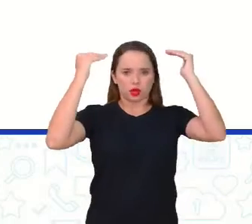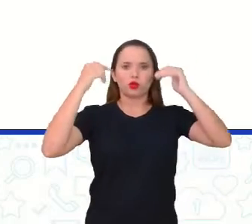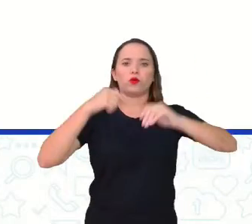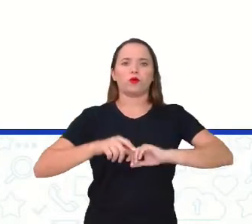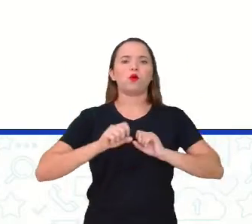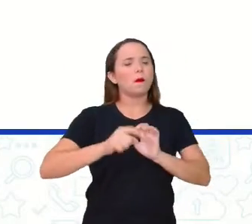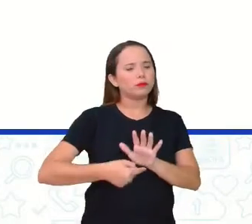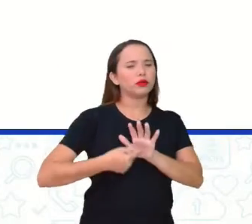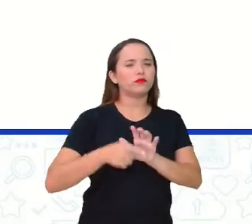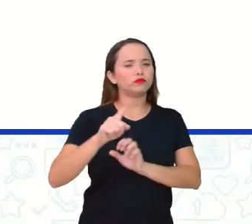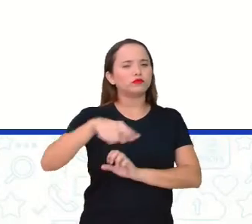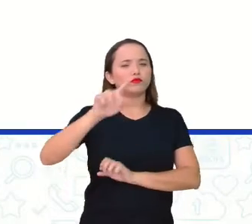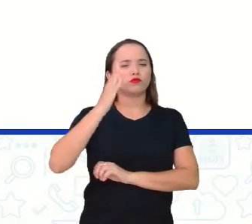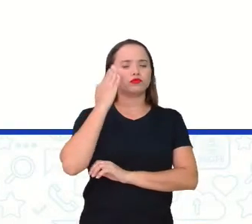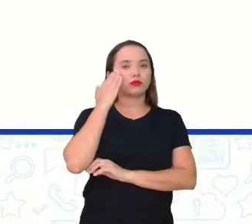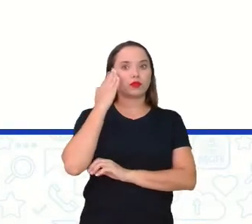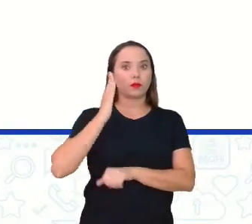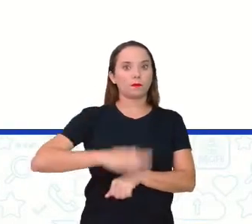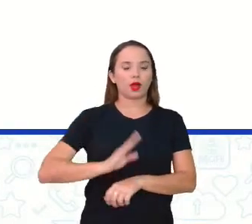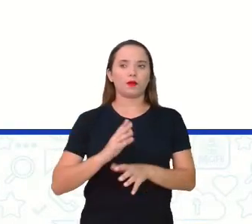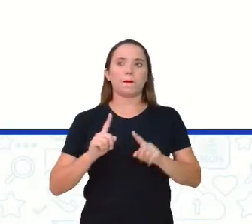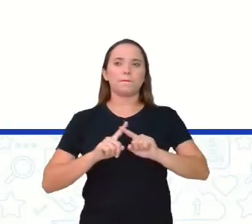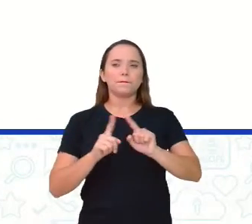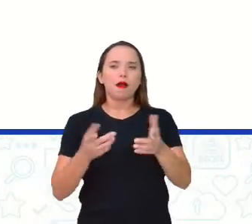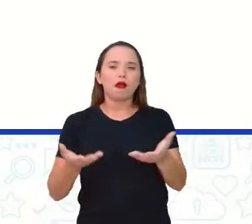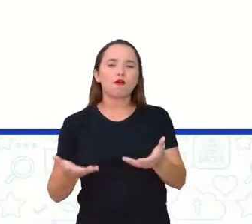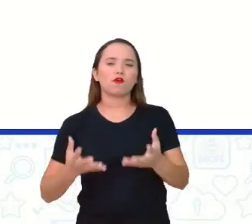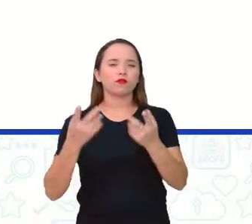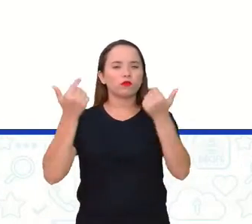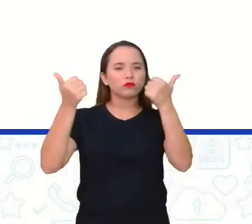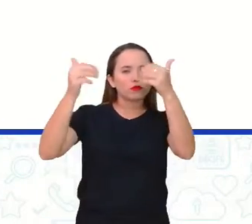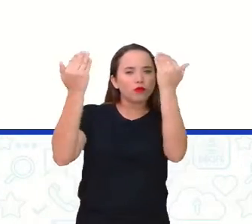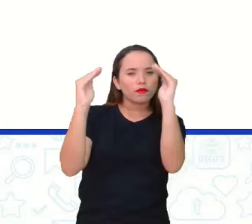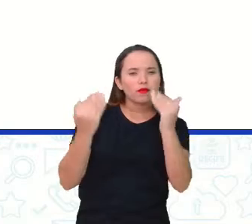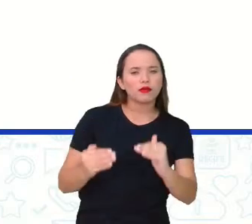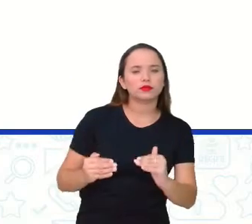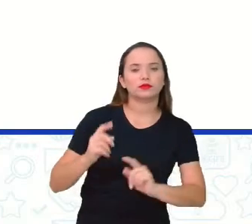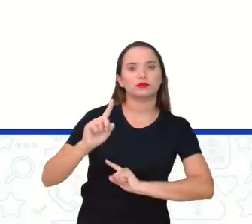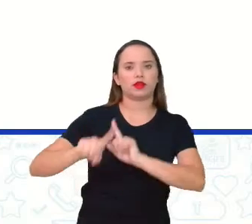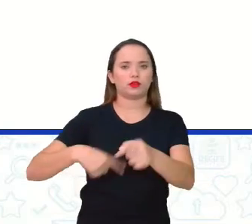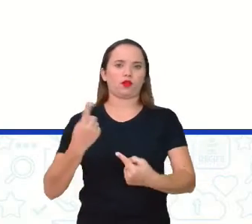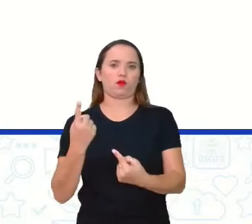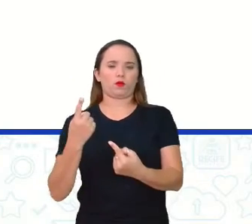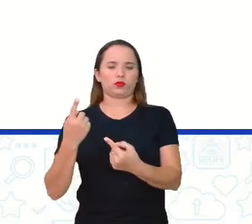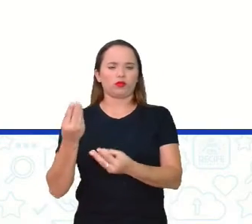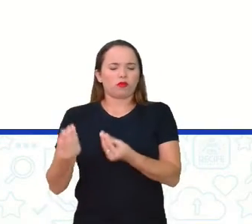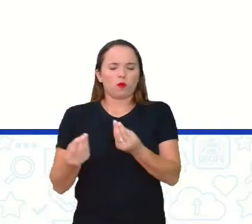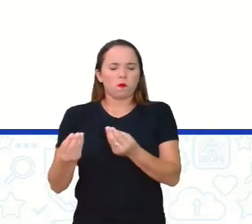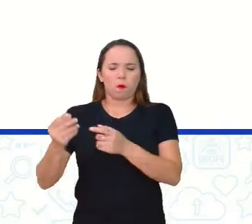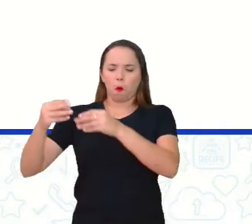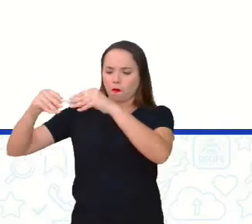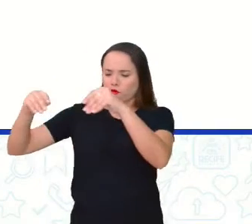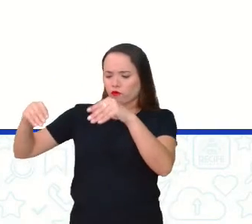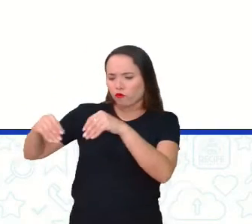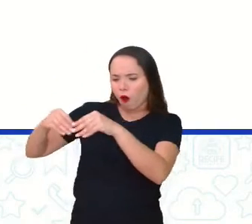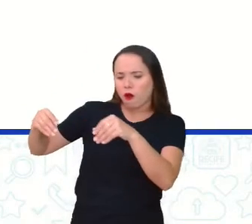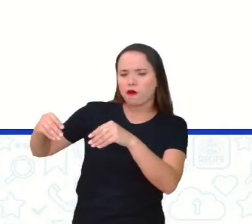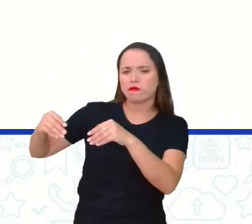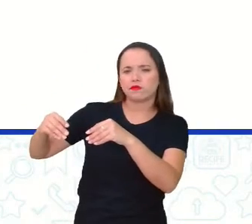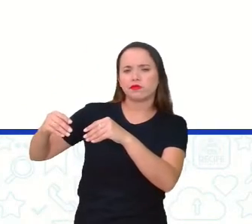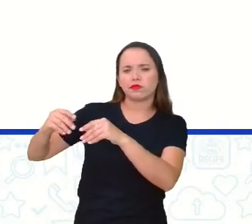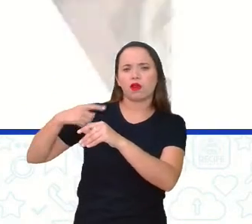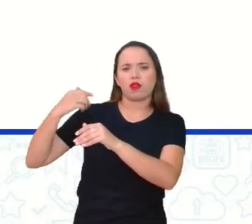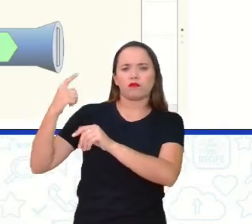certo? Então vamos analisar um pouco essa transformação. Como é que a transformação da farinha de trigo, passando por um processo,